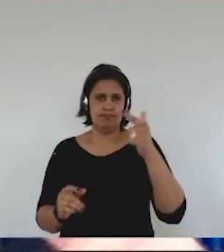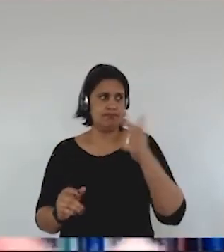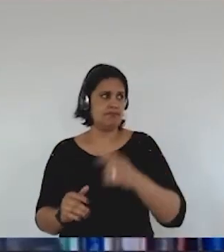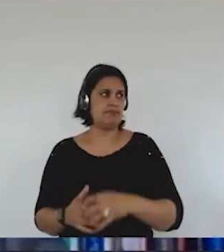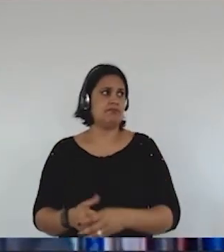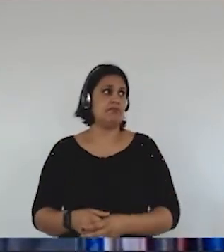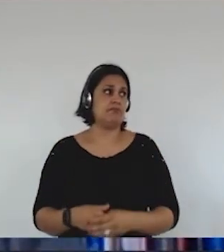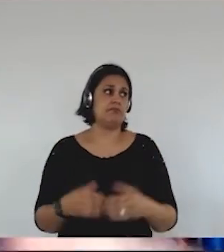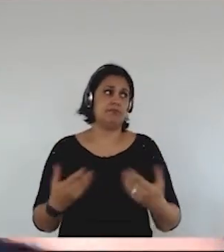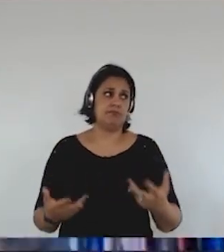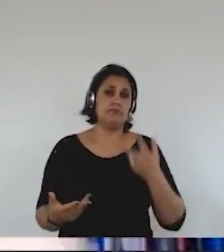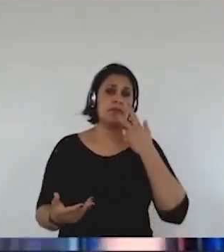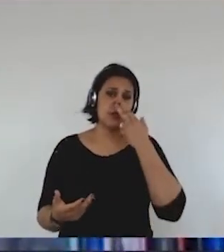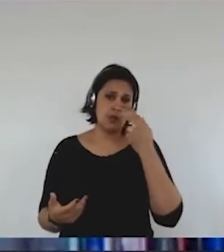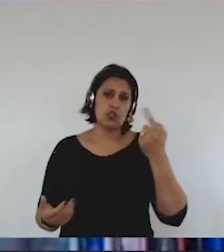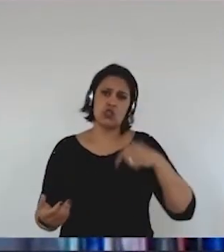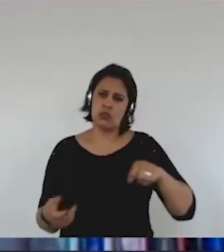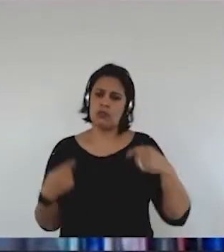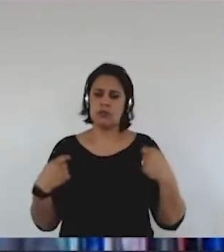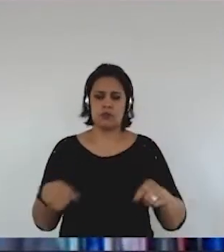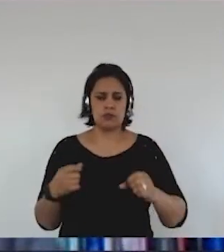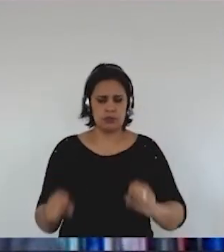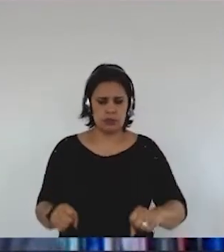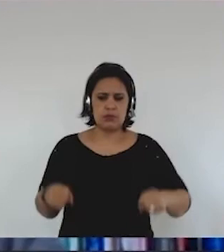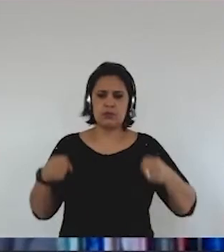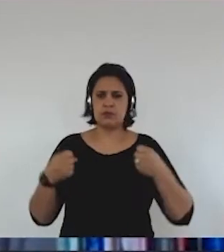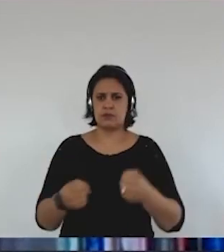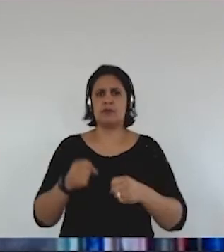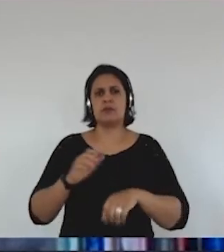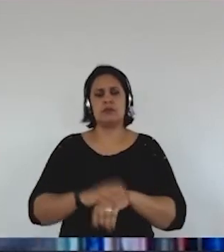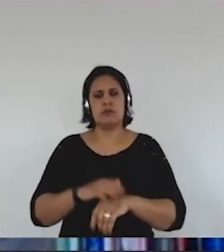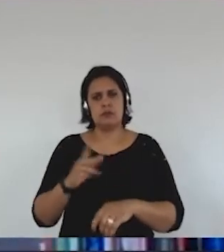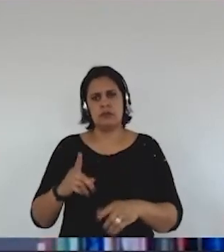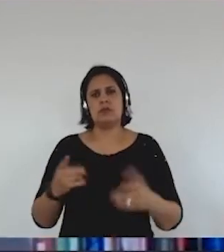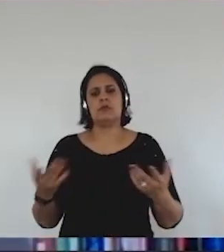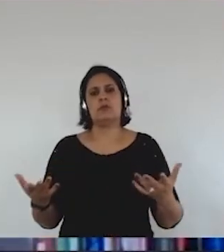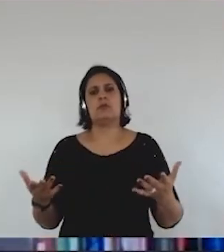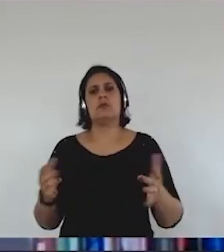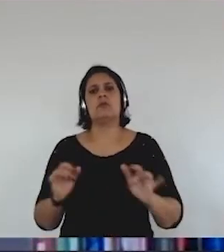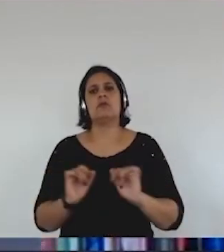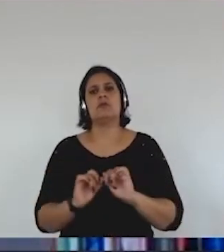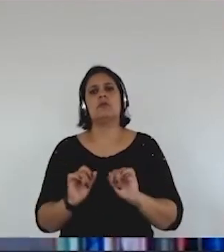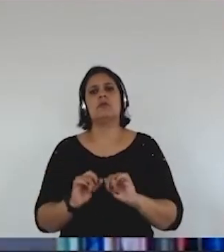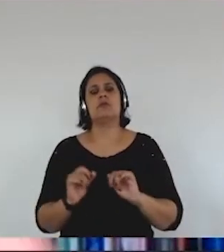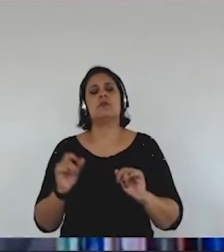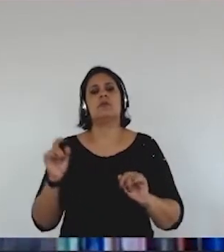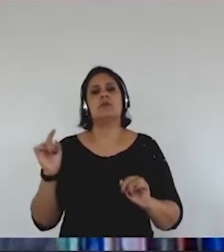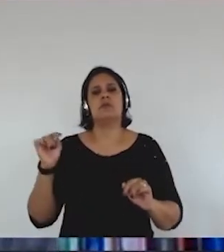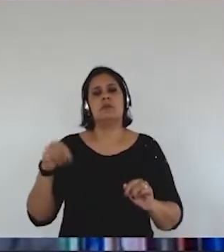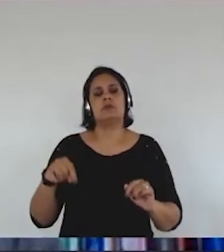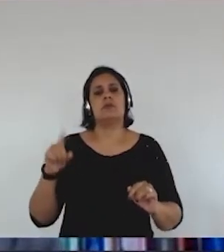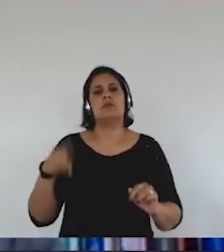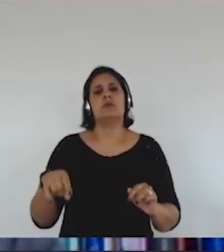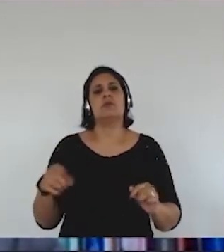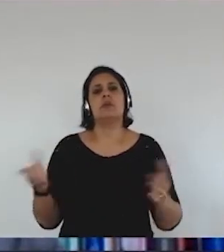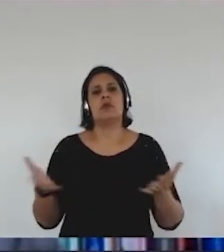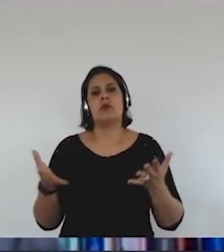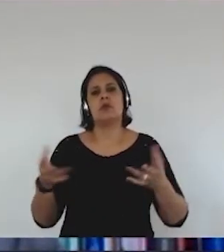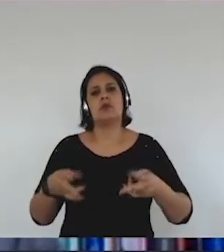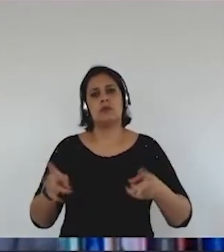gente tem que caminhar ainda muito para chegarmos no campo de uma efetividade